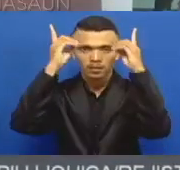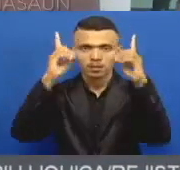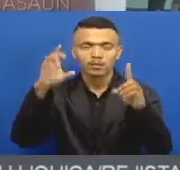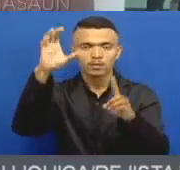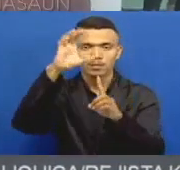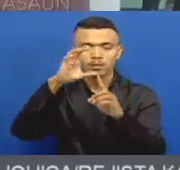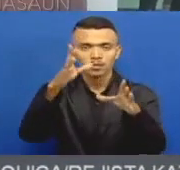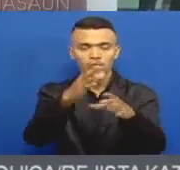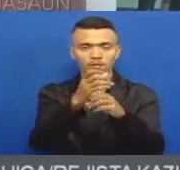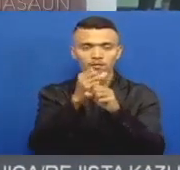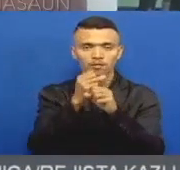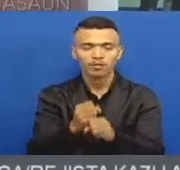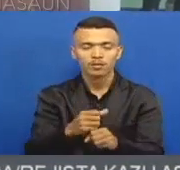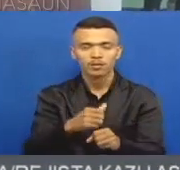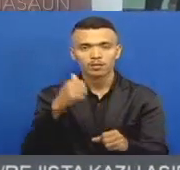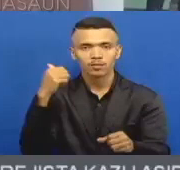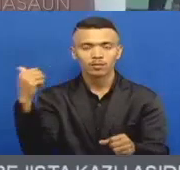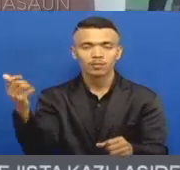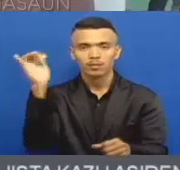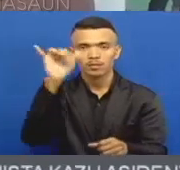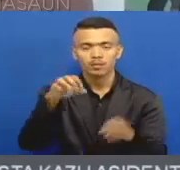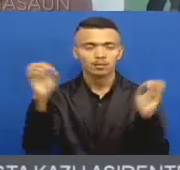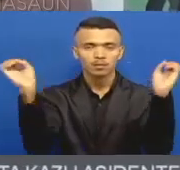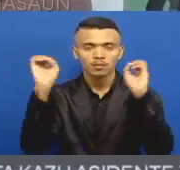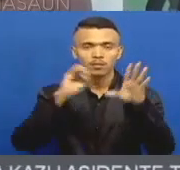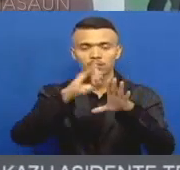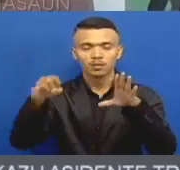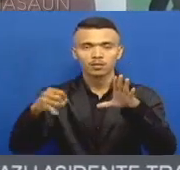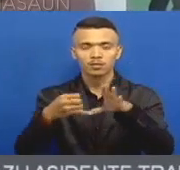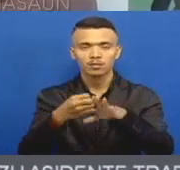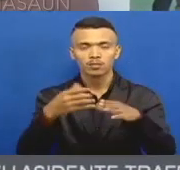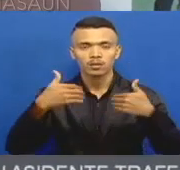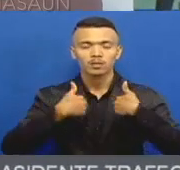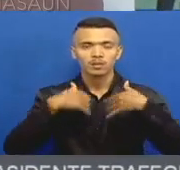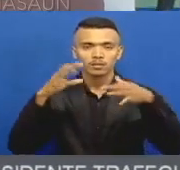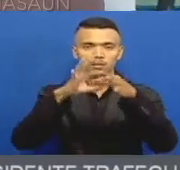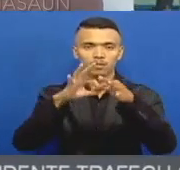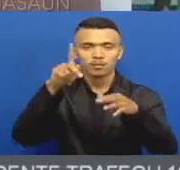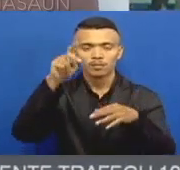forte Bacoto, que se remenha lá a sua pertence para a membro PNTL.